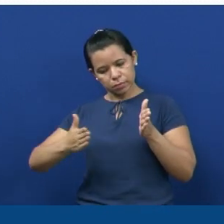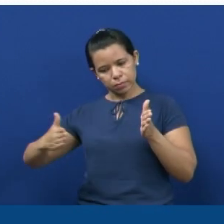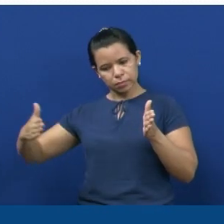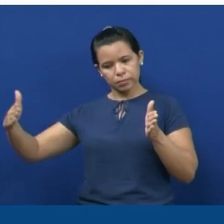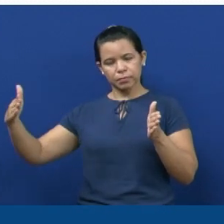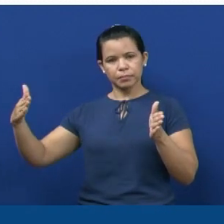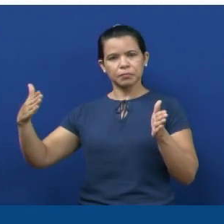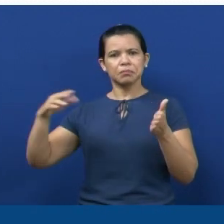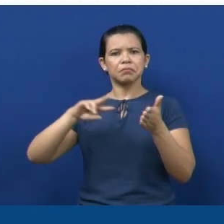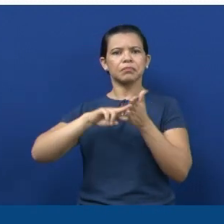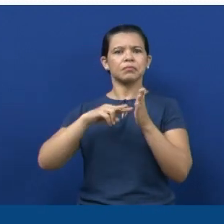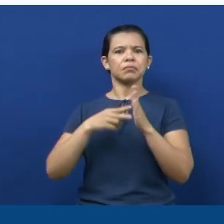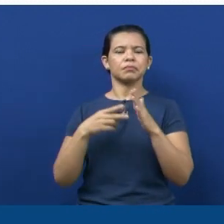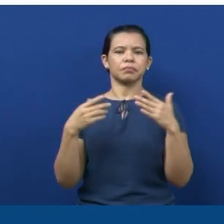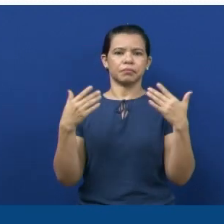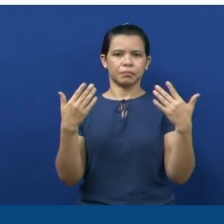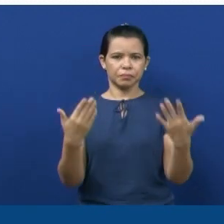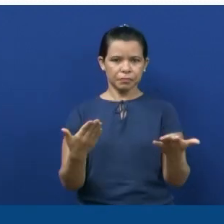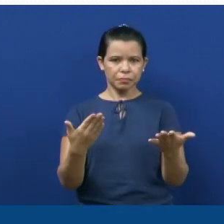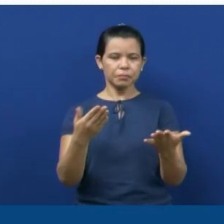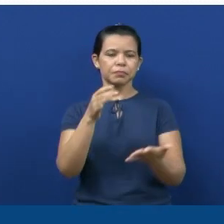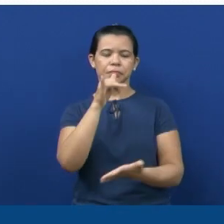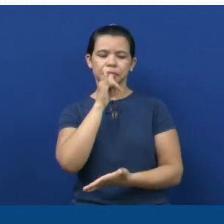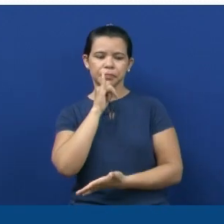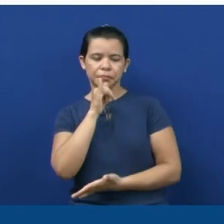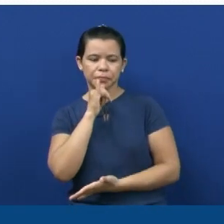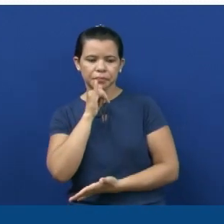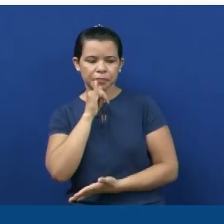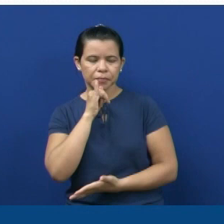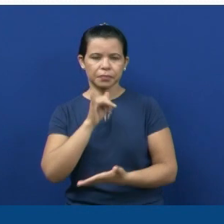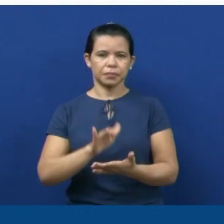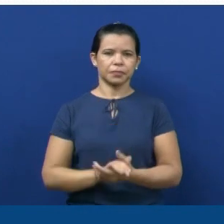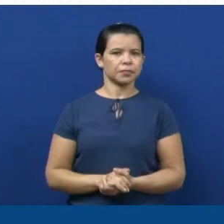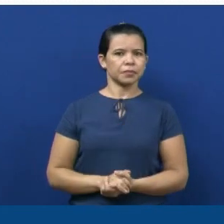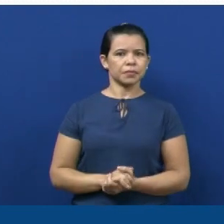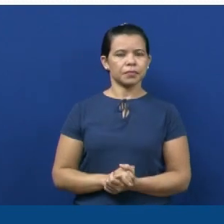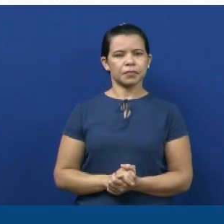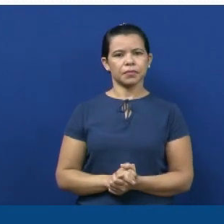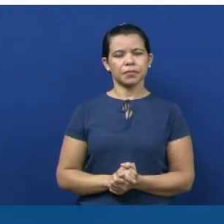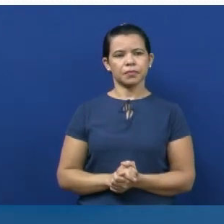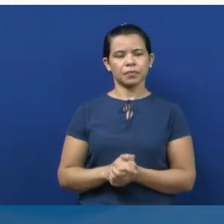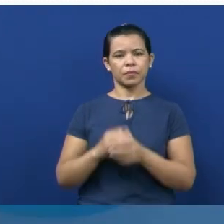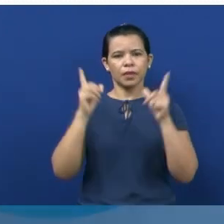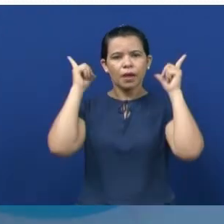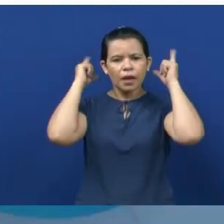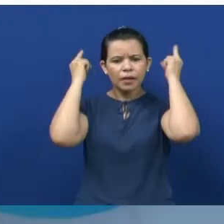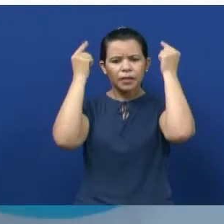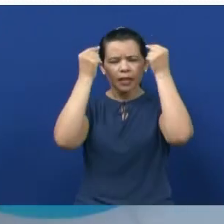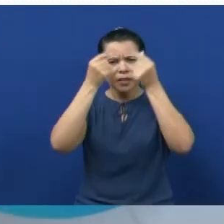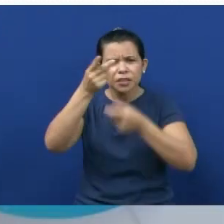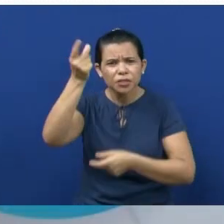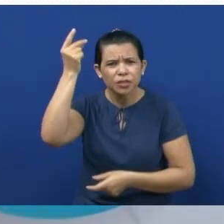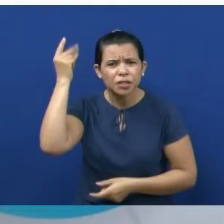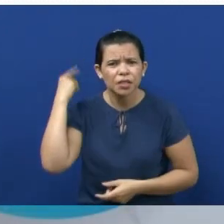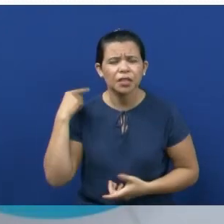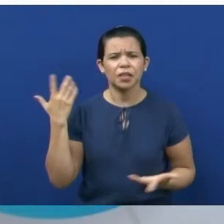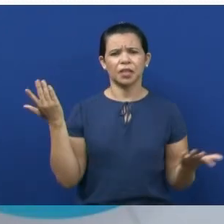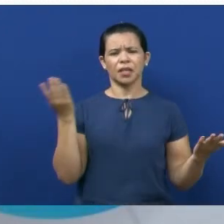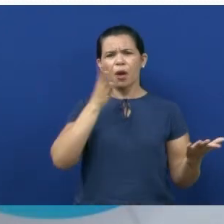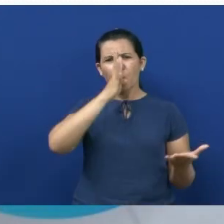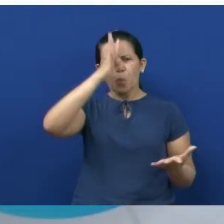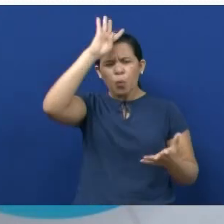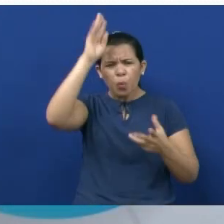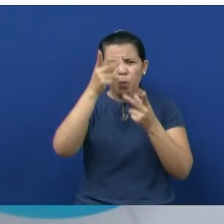duração seria o quê? Seriam os exemplos que nós temos como a Grécia Antiga, Roma Antiga.